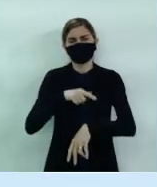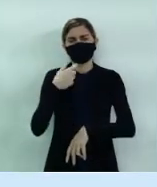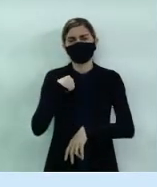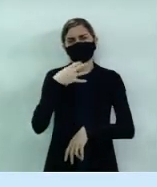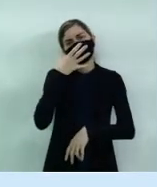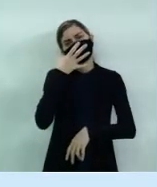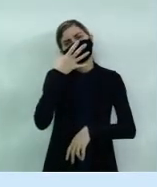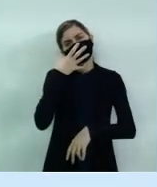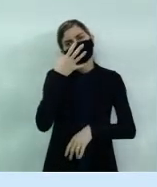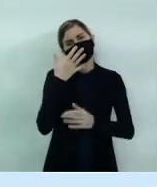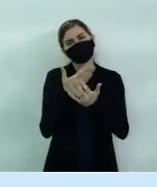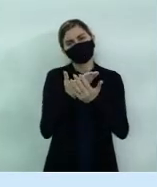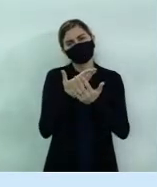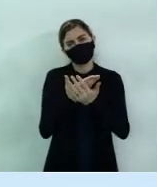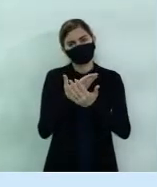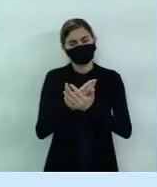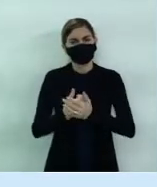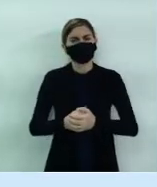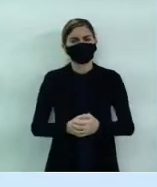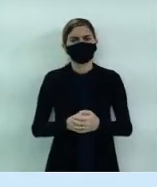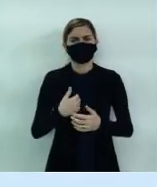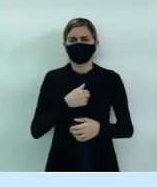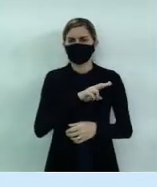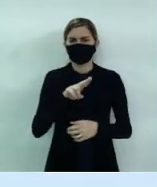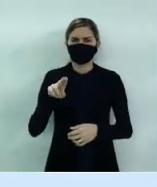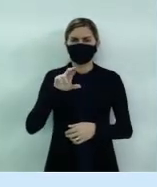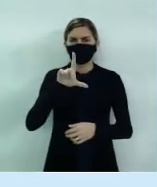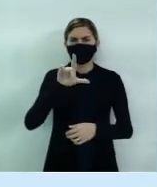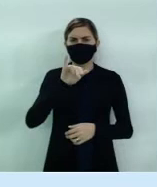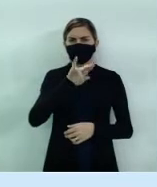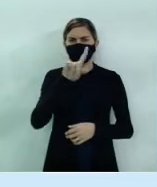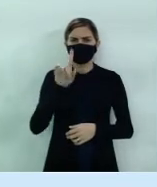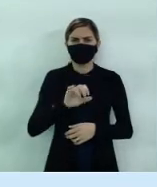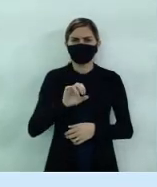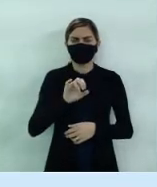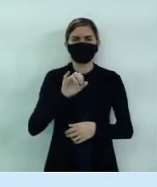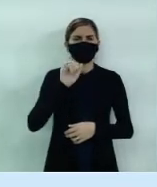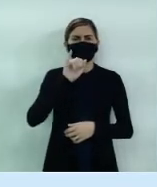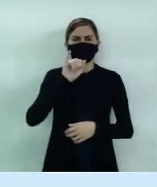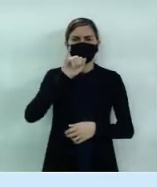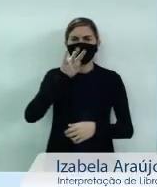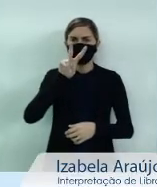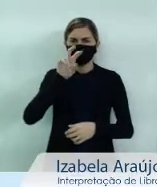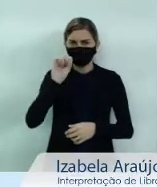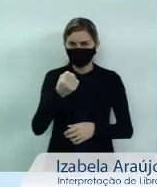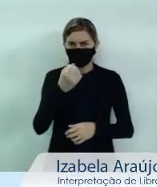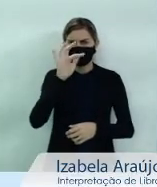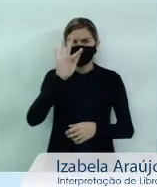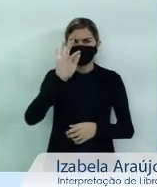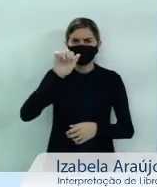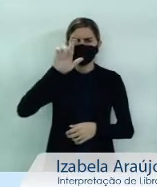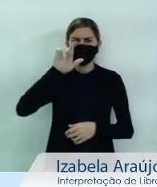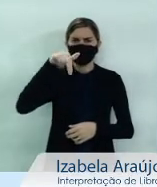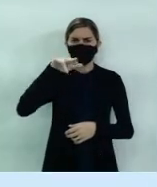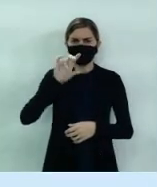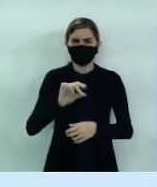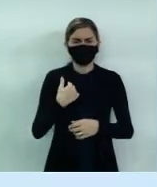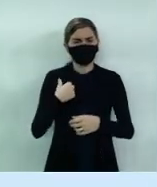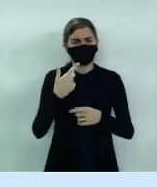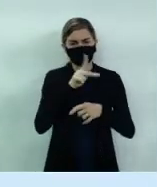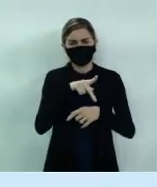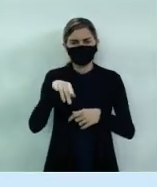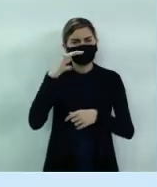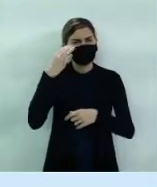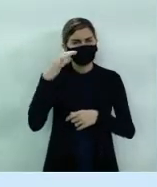vai estar assistindo a minha aula. Meu nome é Ibis Fernando, eu sou professor de Ciências e hoje nós iremos começar